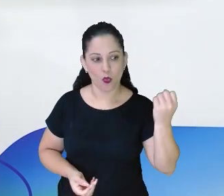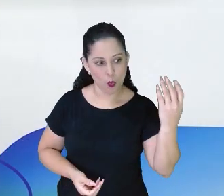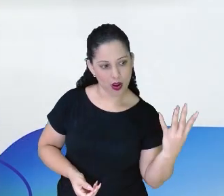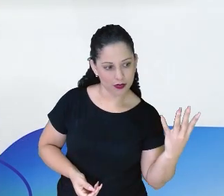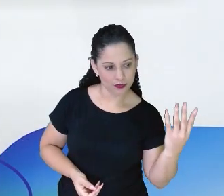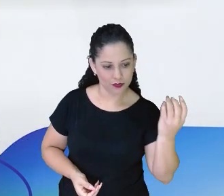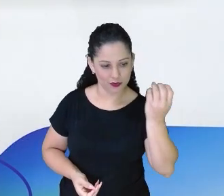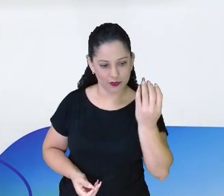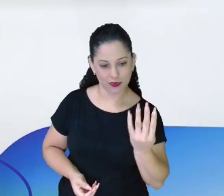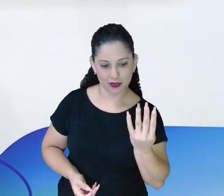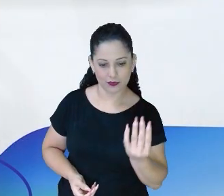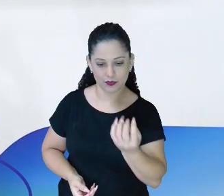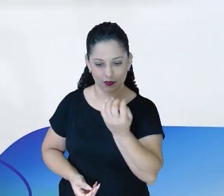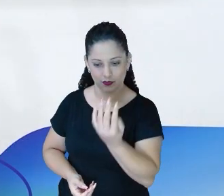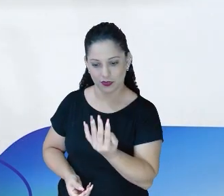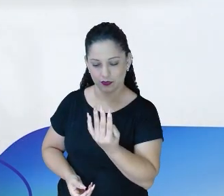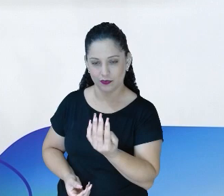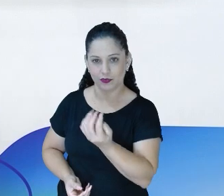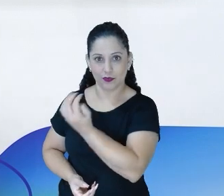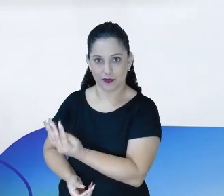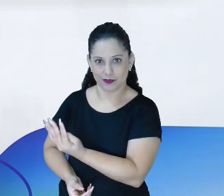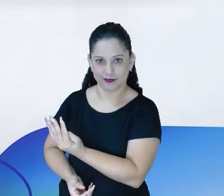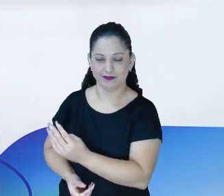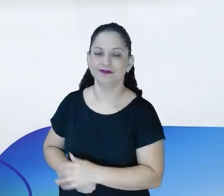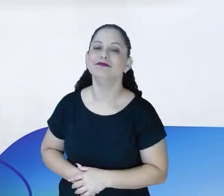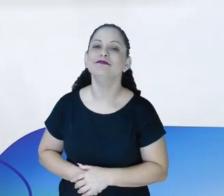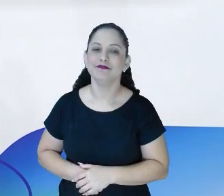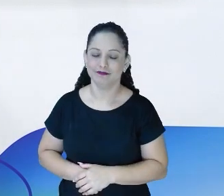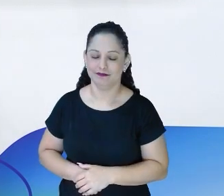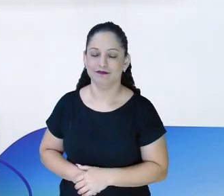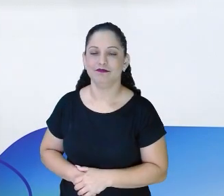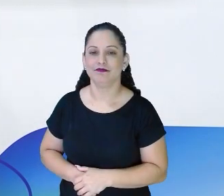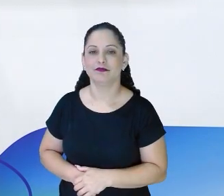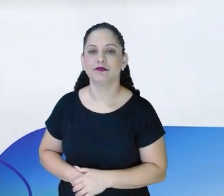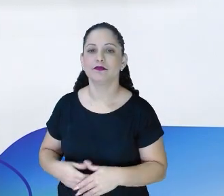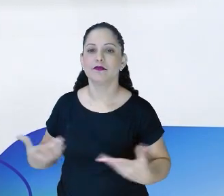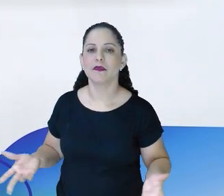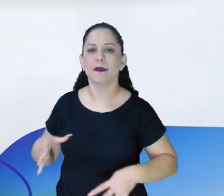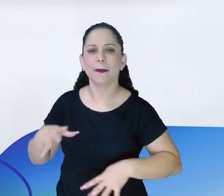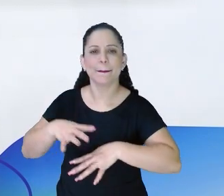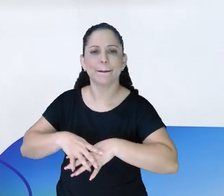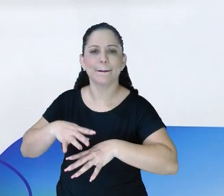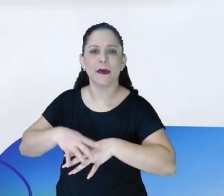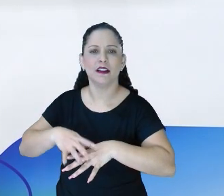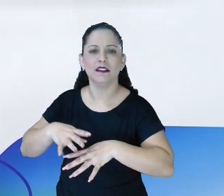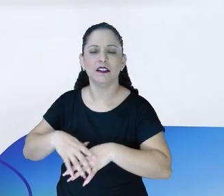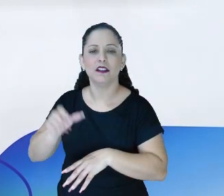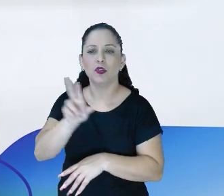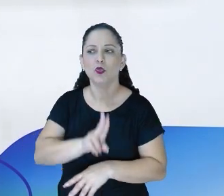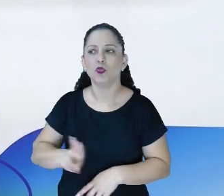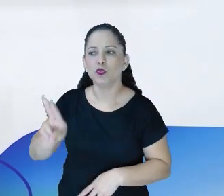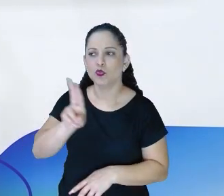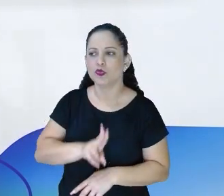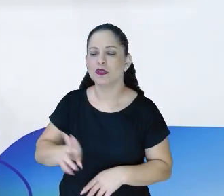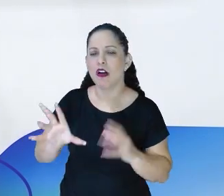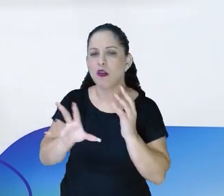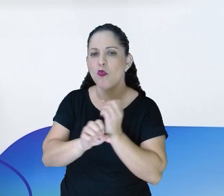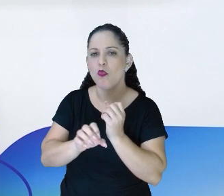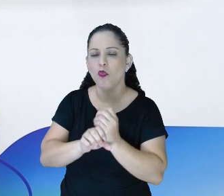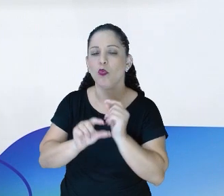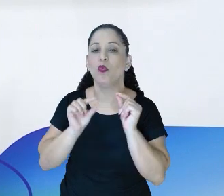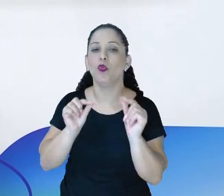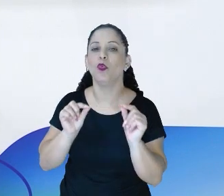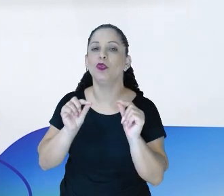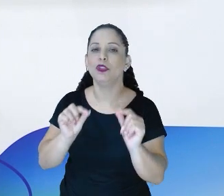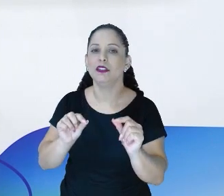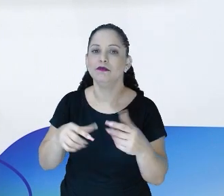cada cesta. Na matemática, se eu fosse utilizar o método chave, seria